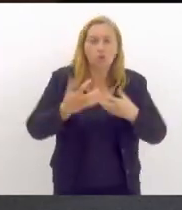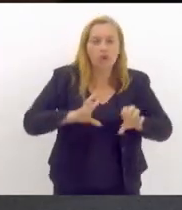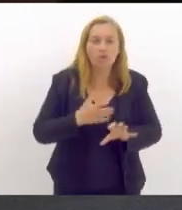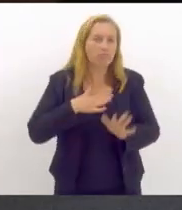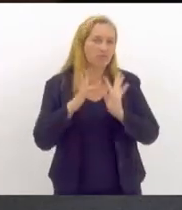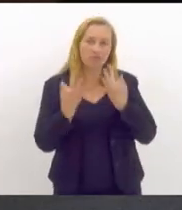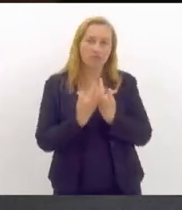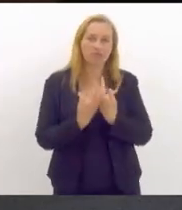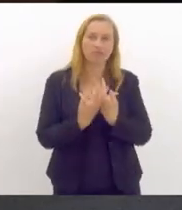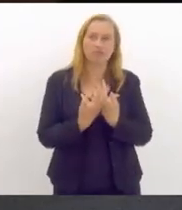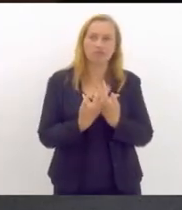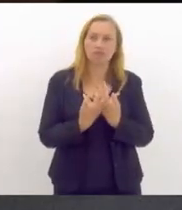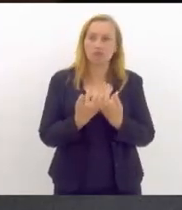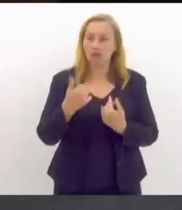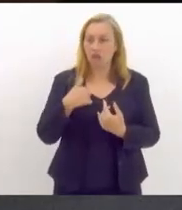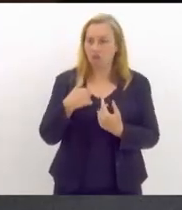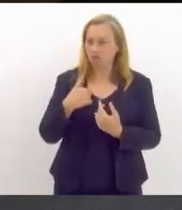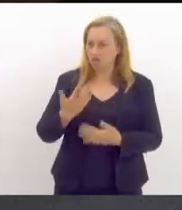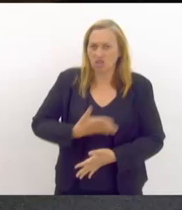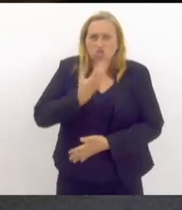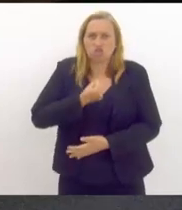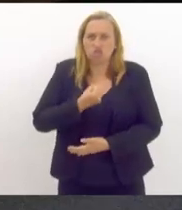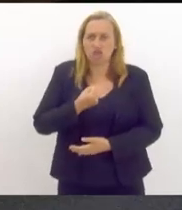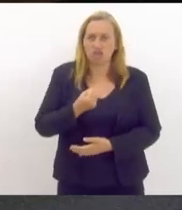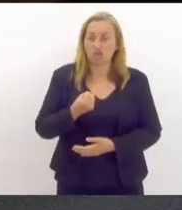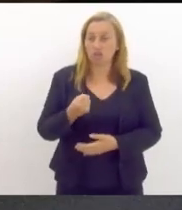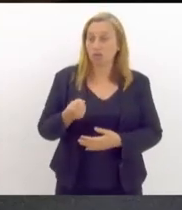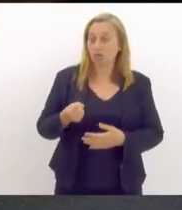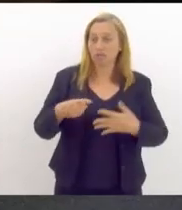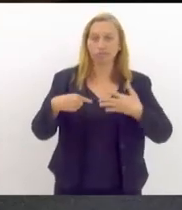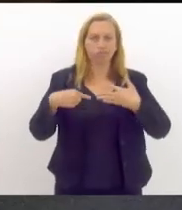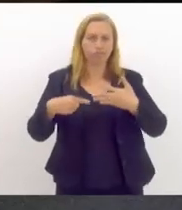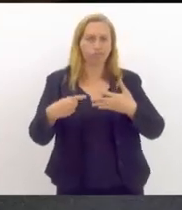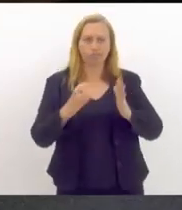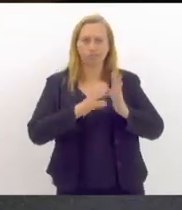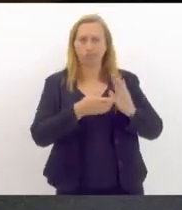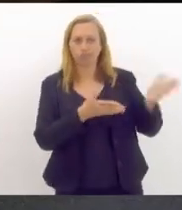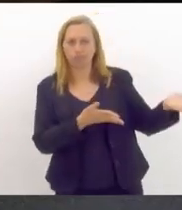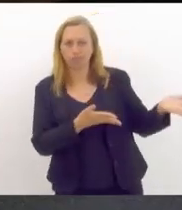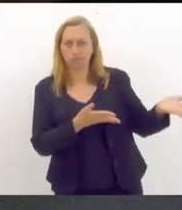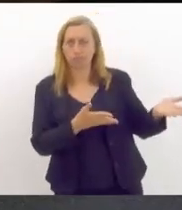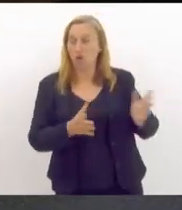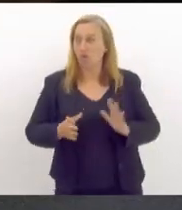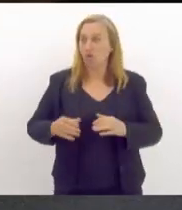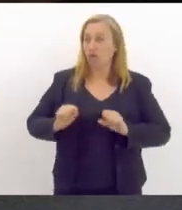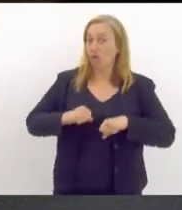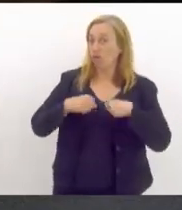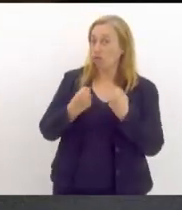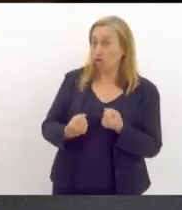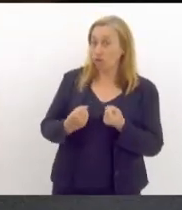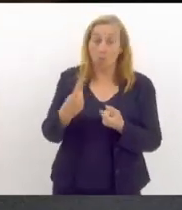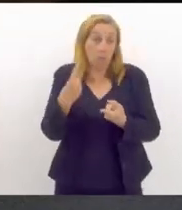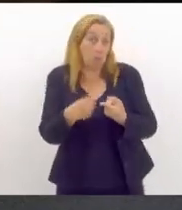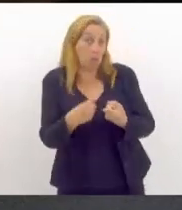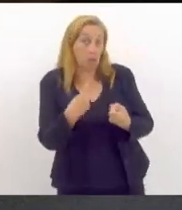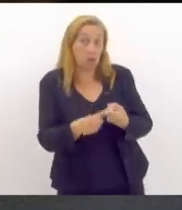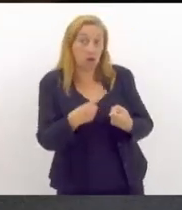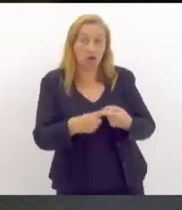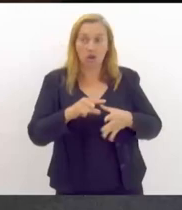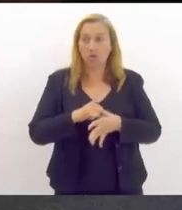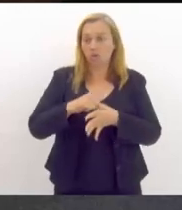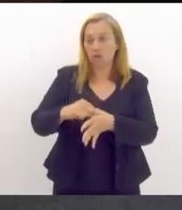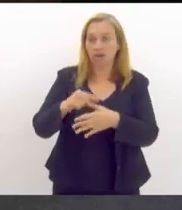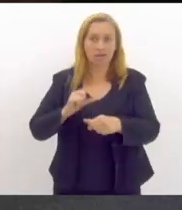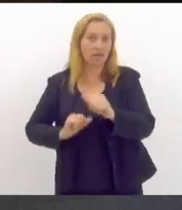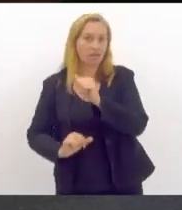isso para minha família eu não fico assustado da bancada do PSOL defendê-la até porque o líder